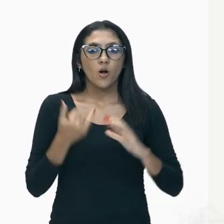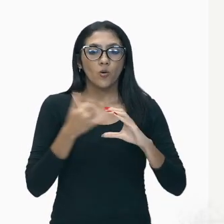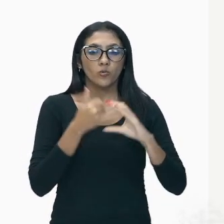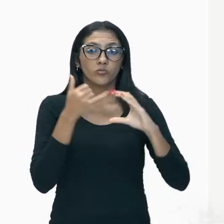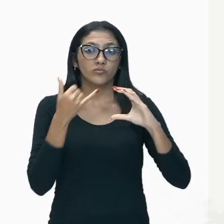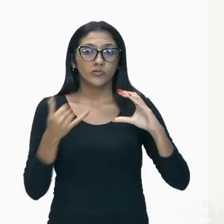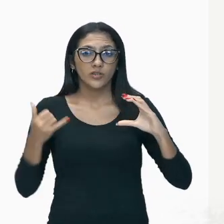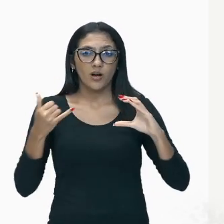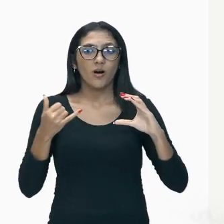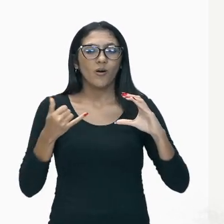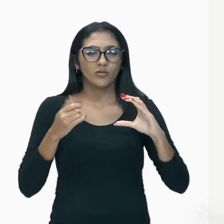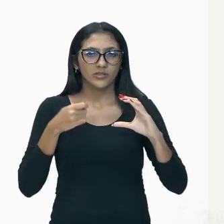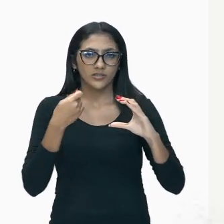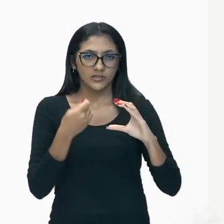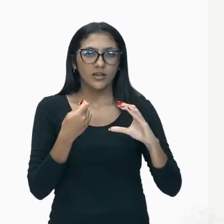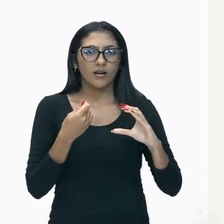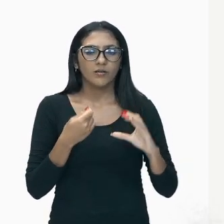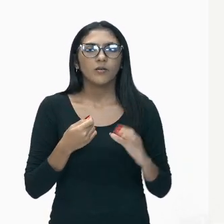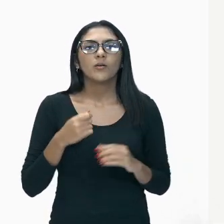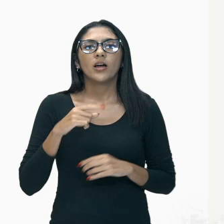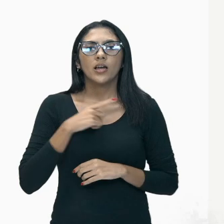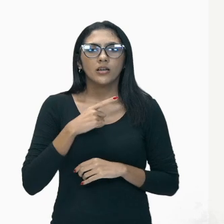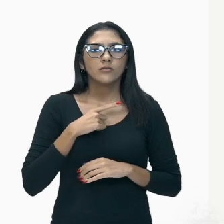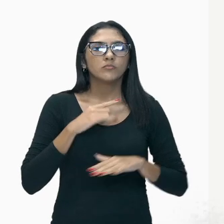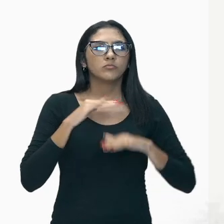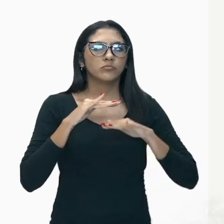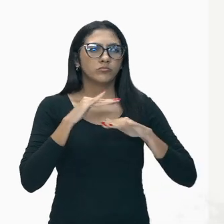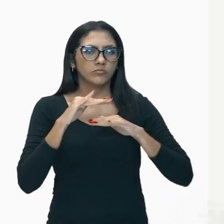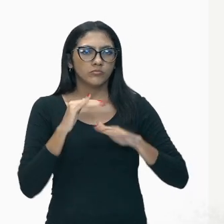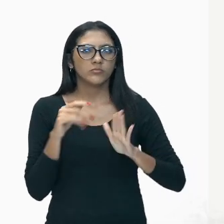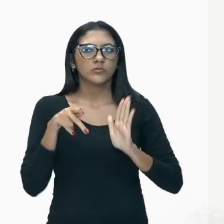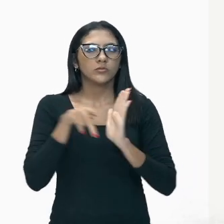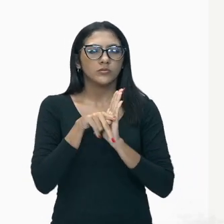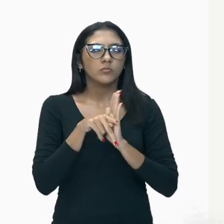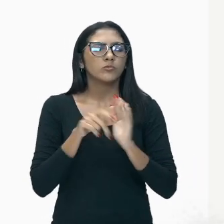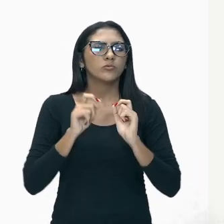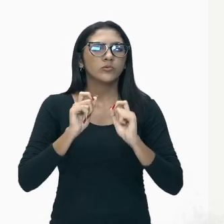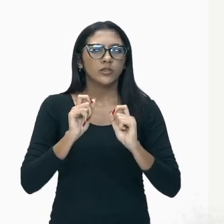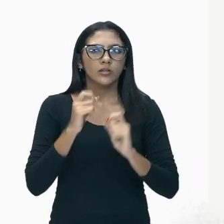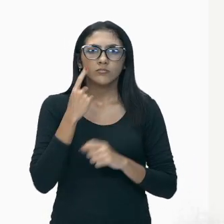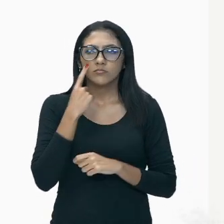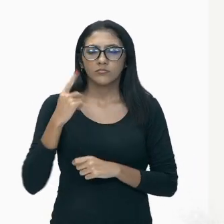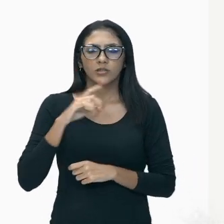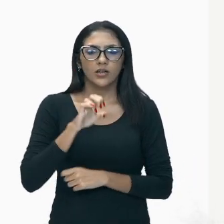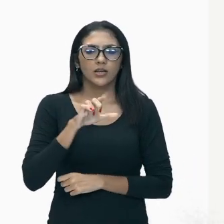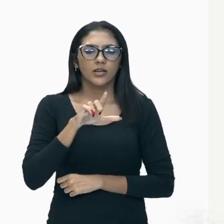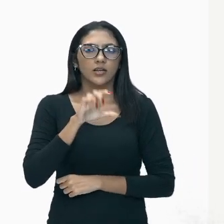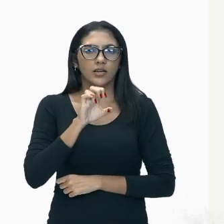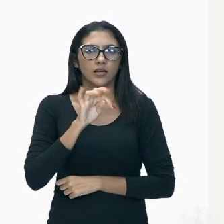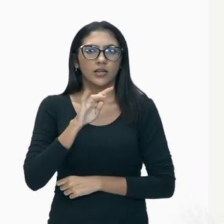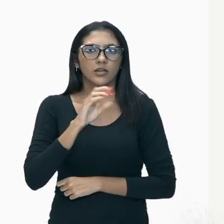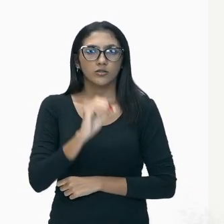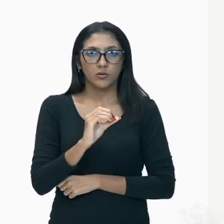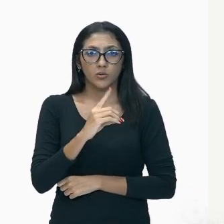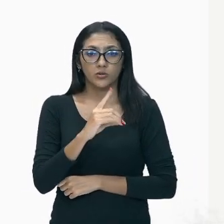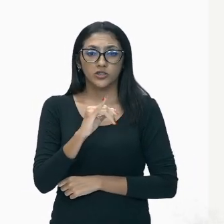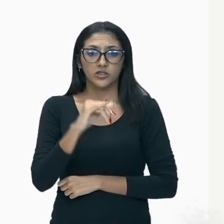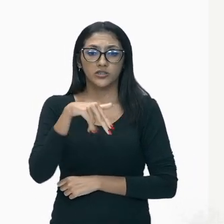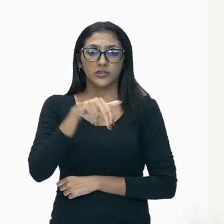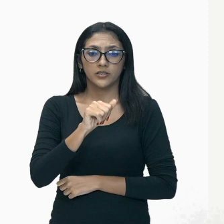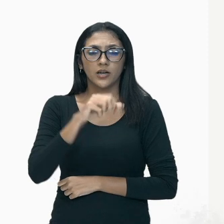um fenômeno eletrodinâmico. O que representa aqui a eletrodinâmica? Nós estudamos